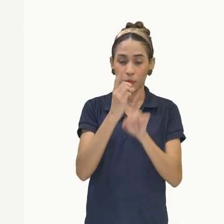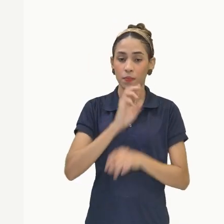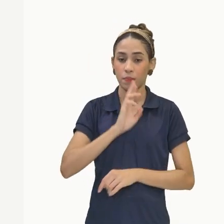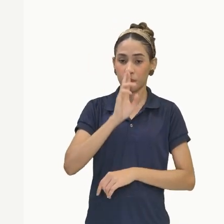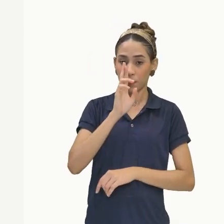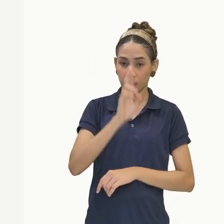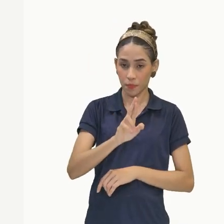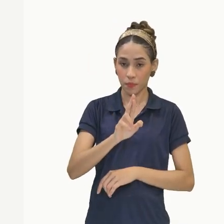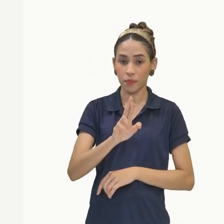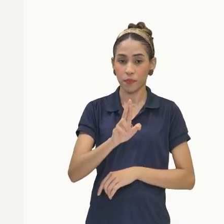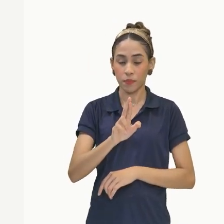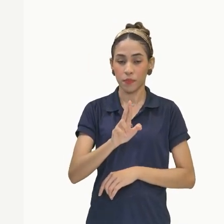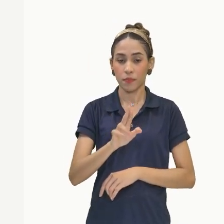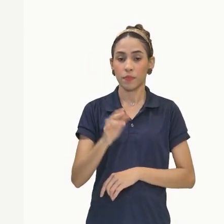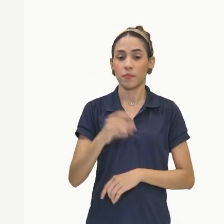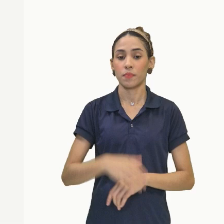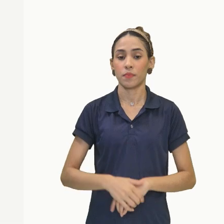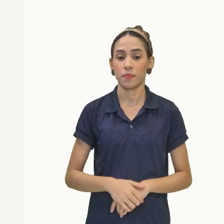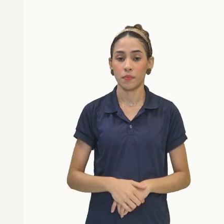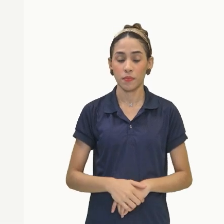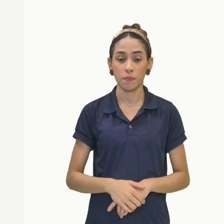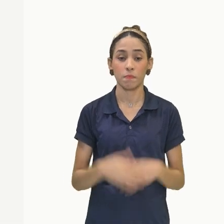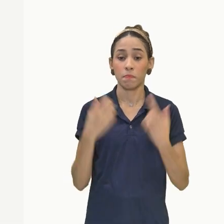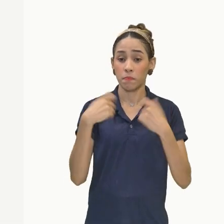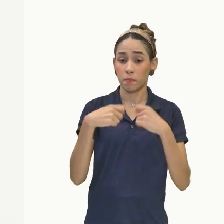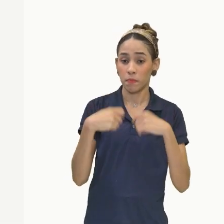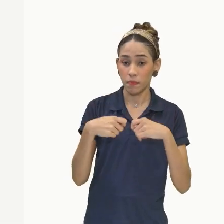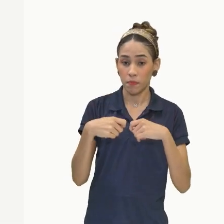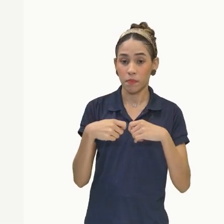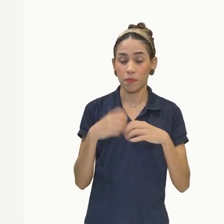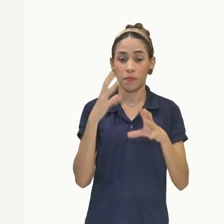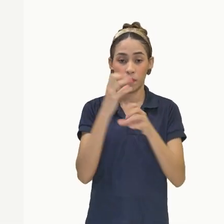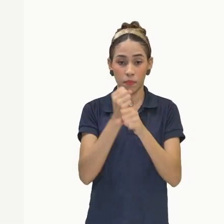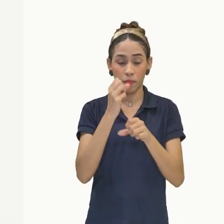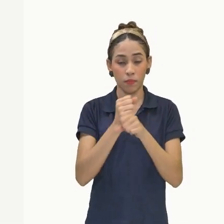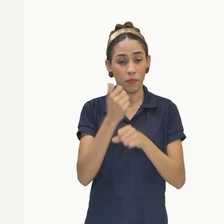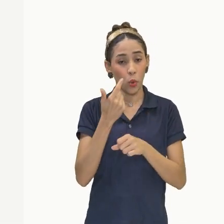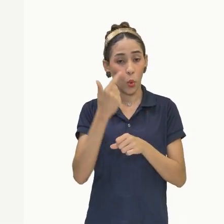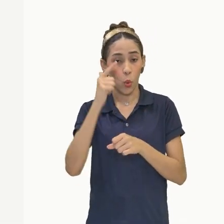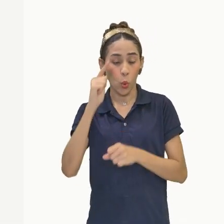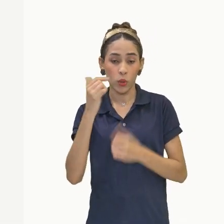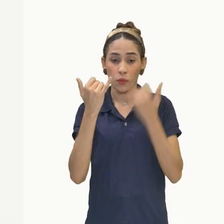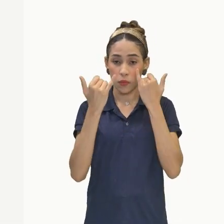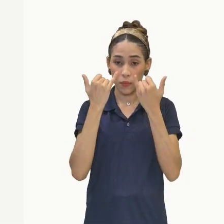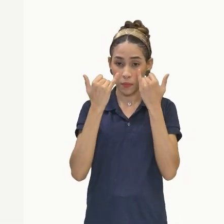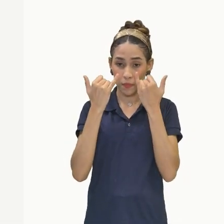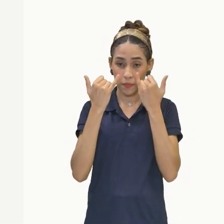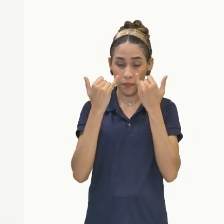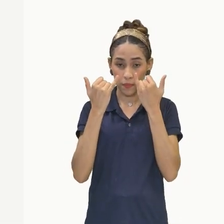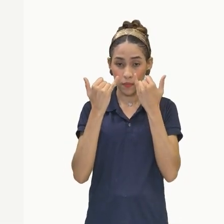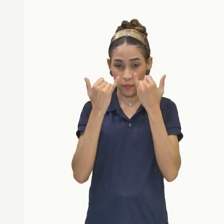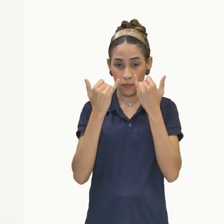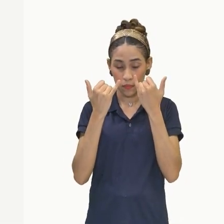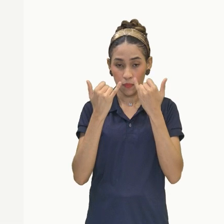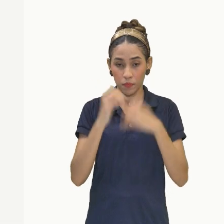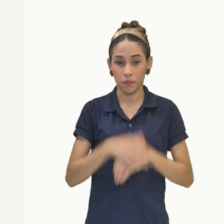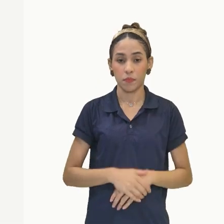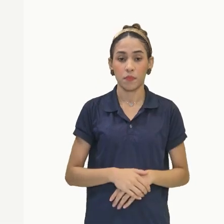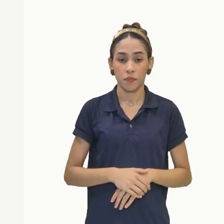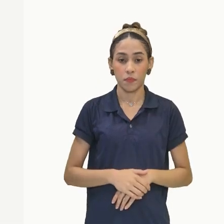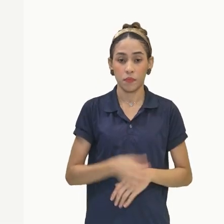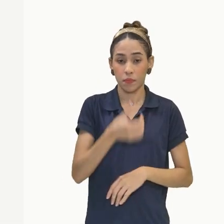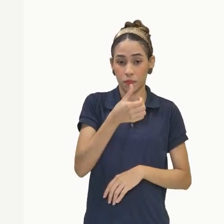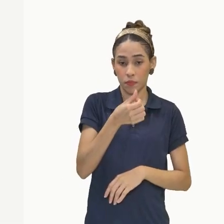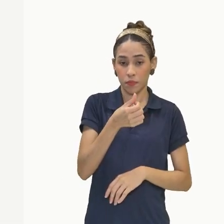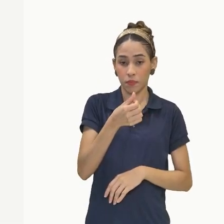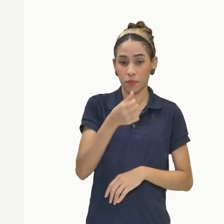encontrei a medida da corrente elétrica. Eu vou precisar dessa medida para calcular outras coisas. Então já encontrei a letra A, 6